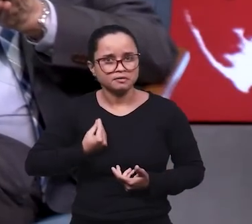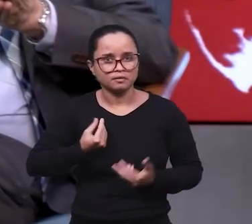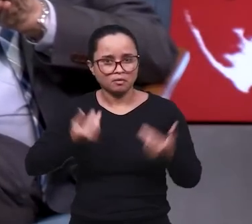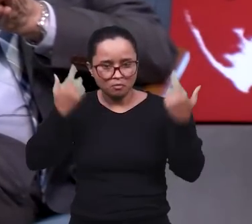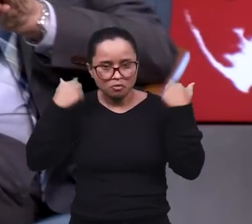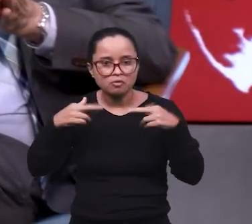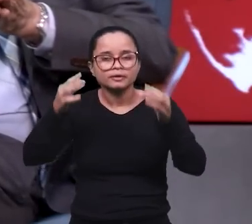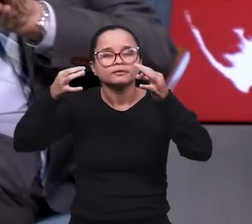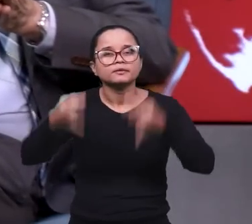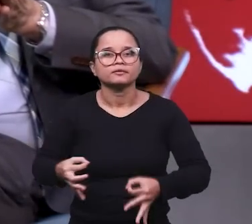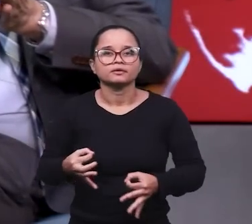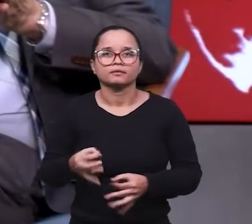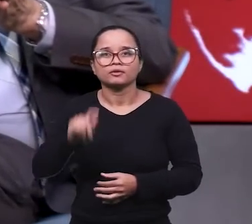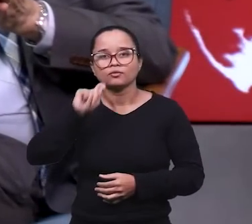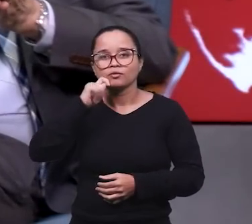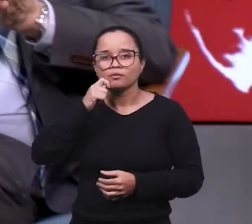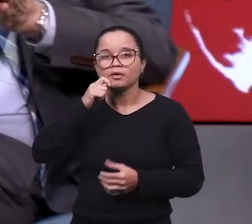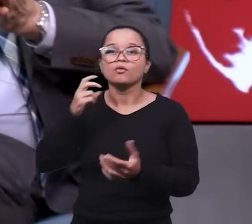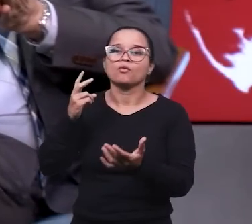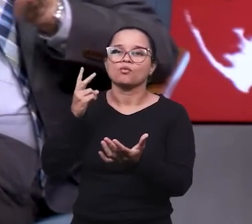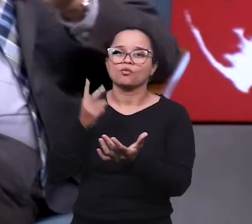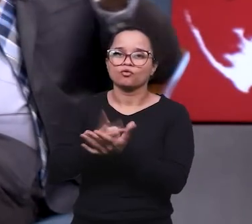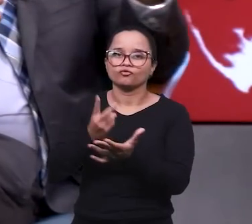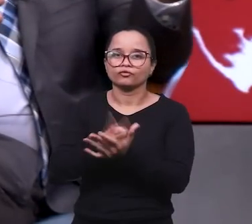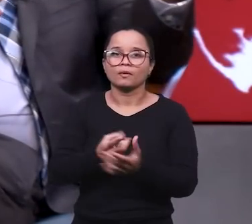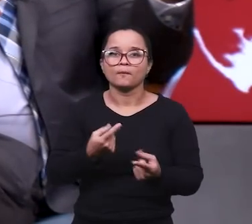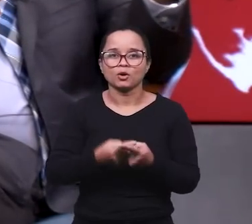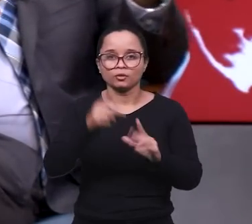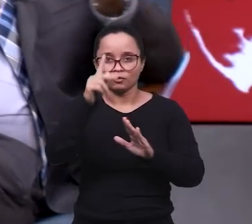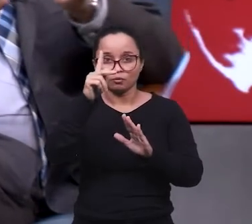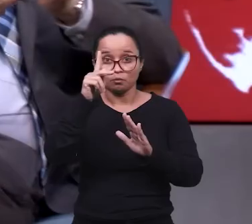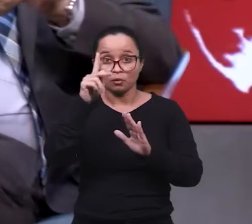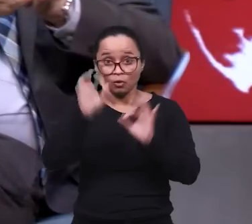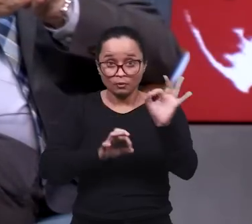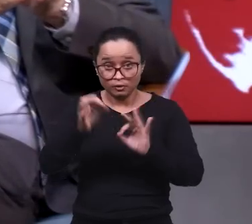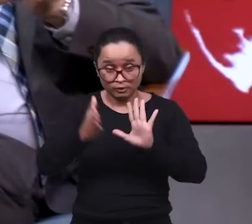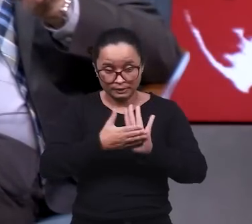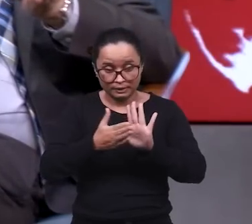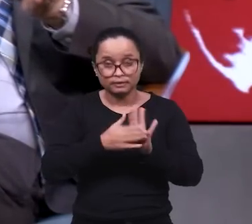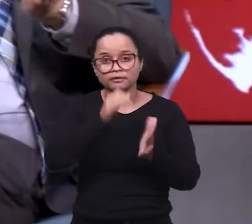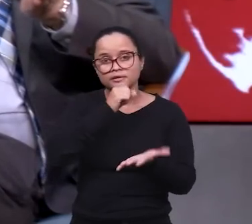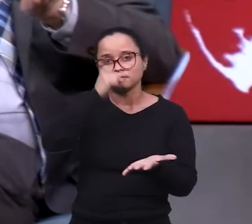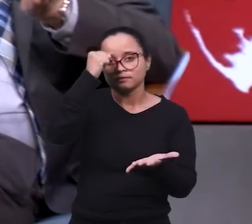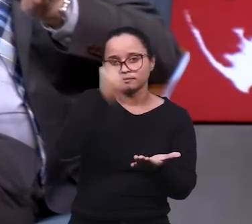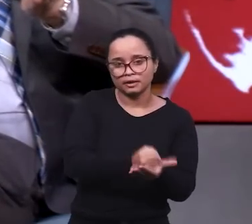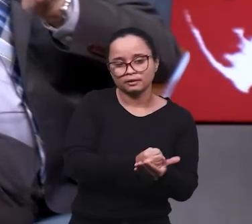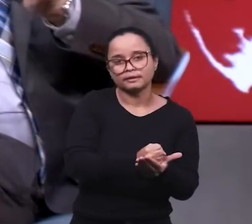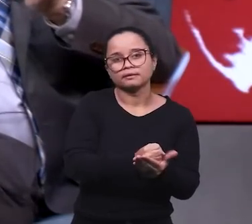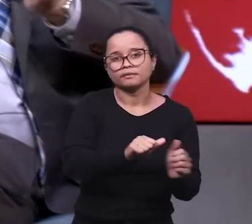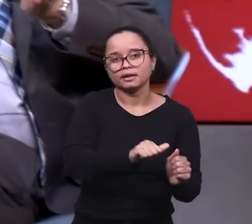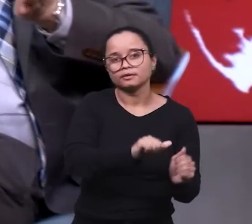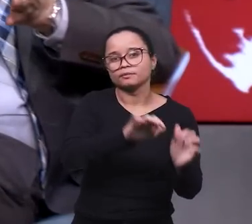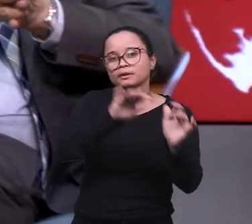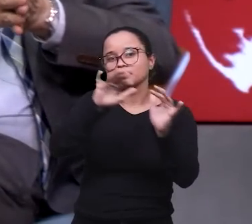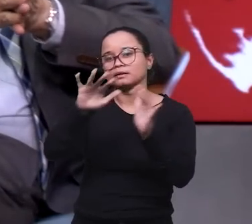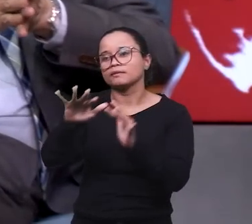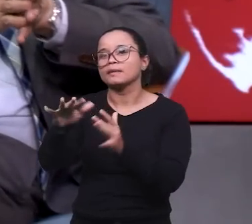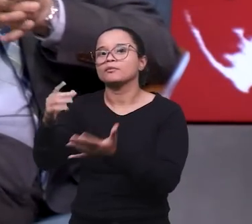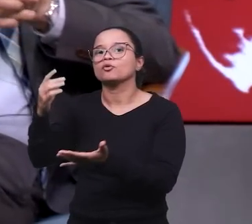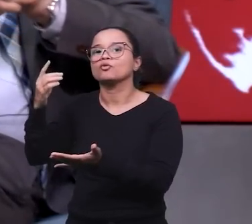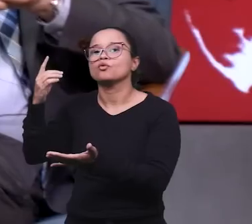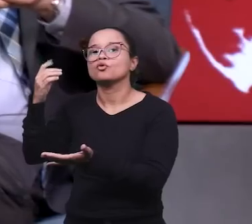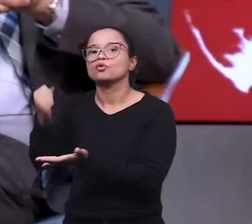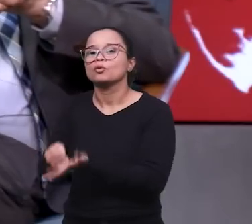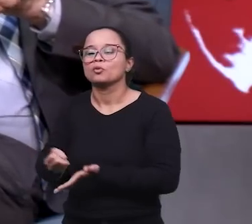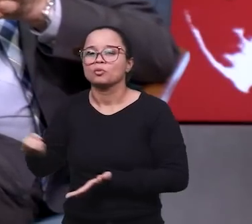pão continua, porque o projeto ele vem do Velho Testamento e vai migrar em todo o Novo Testamento. O pão é